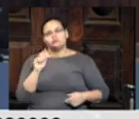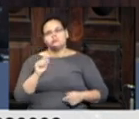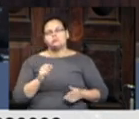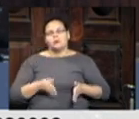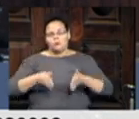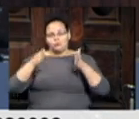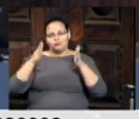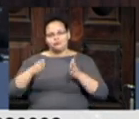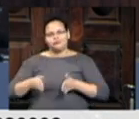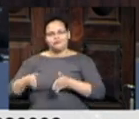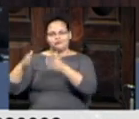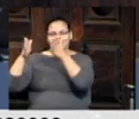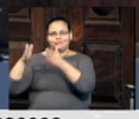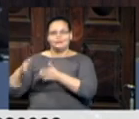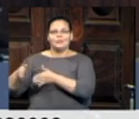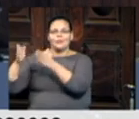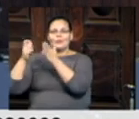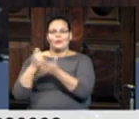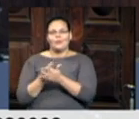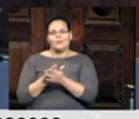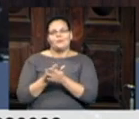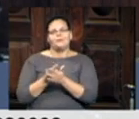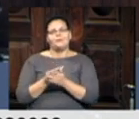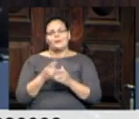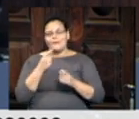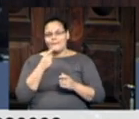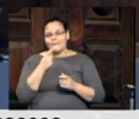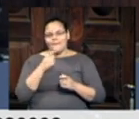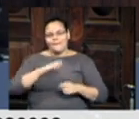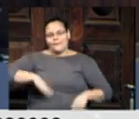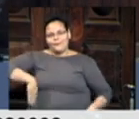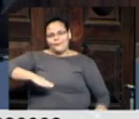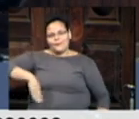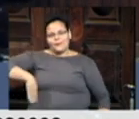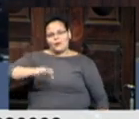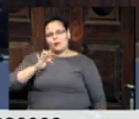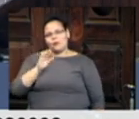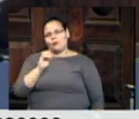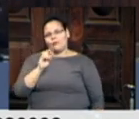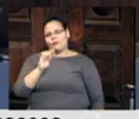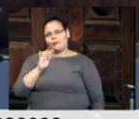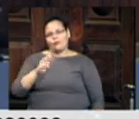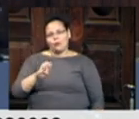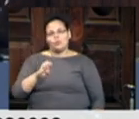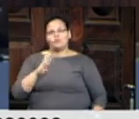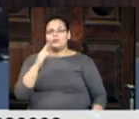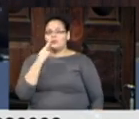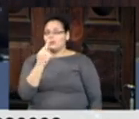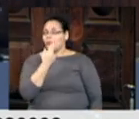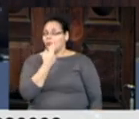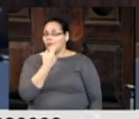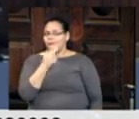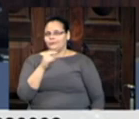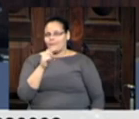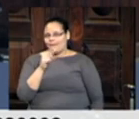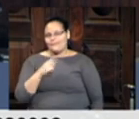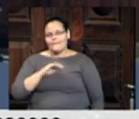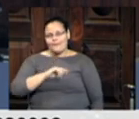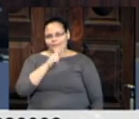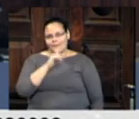apartamentos comprados à beira da Praia do Forte, decisões tomadas em restaurantes à beira-mar.